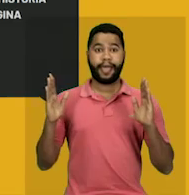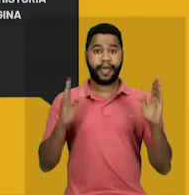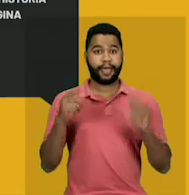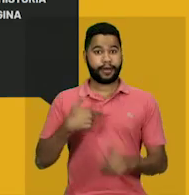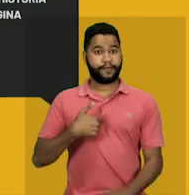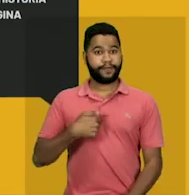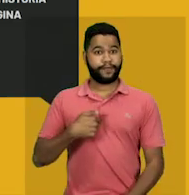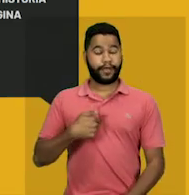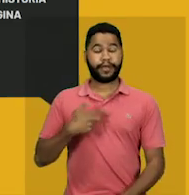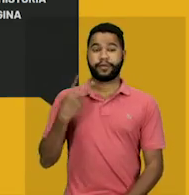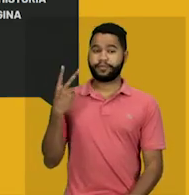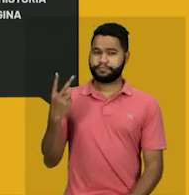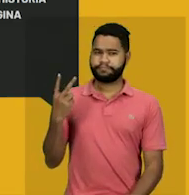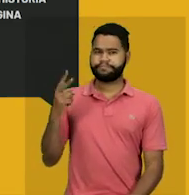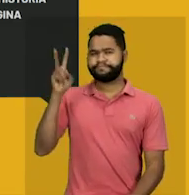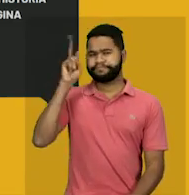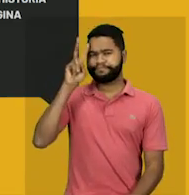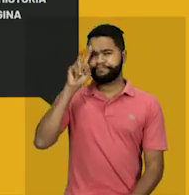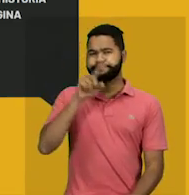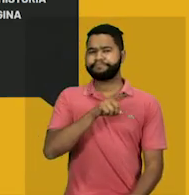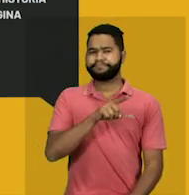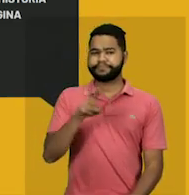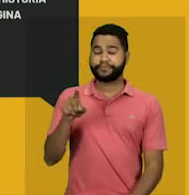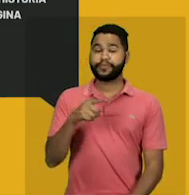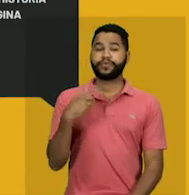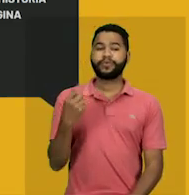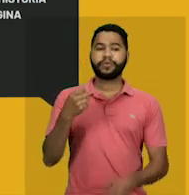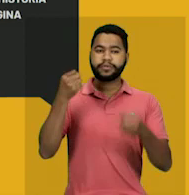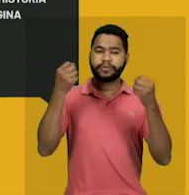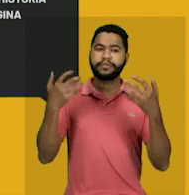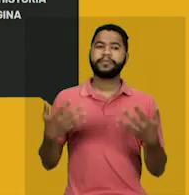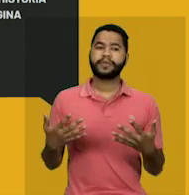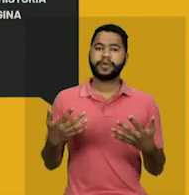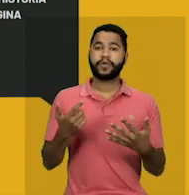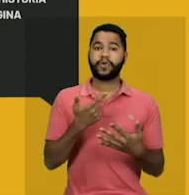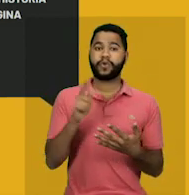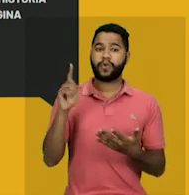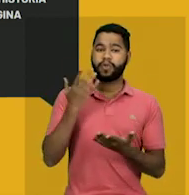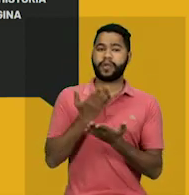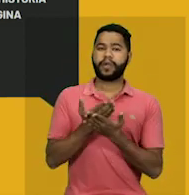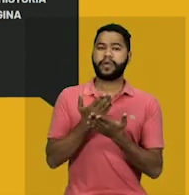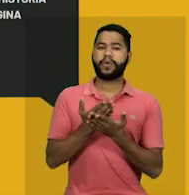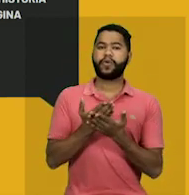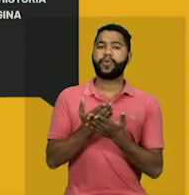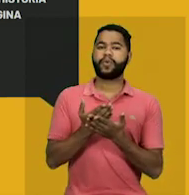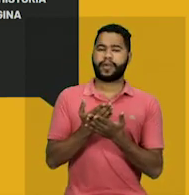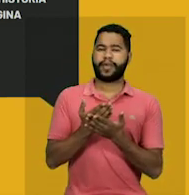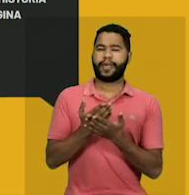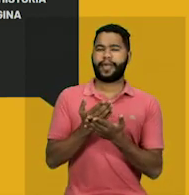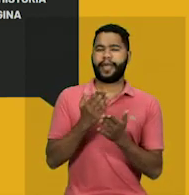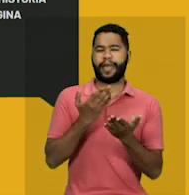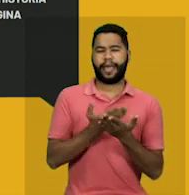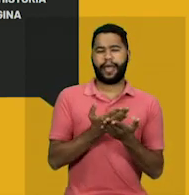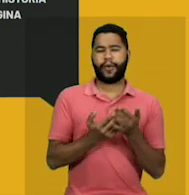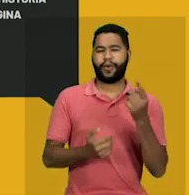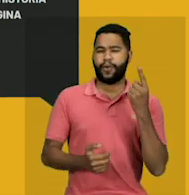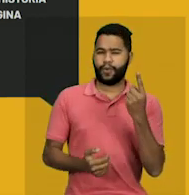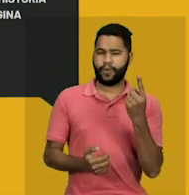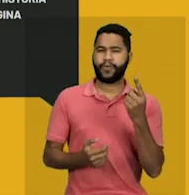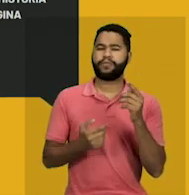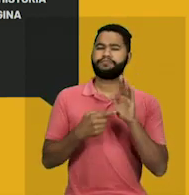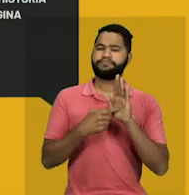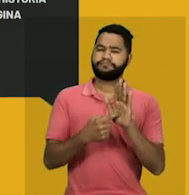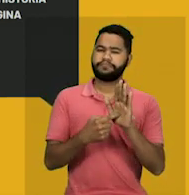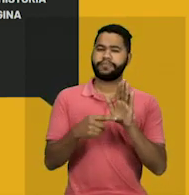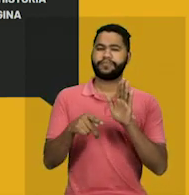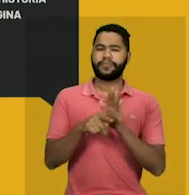parte 2. Lembro a vocês que nós falamos em outra aula sobre a parte 1, né, onde eu apresentei para vocês